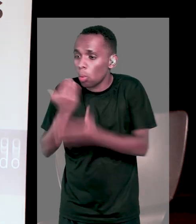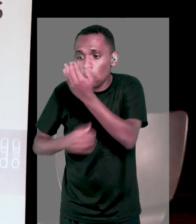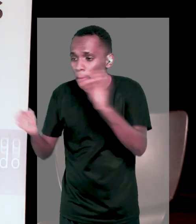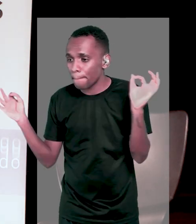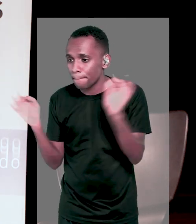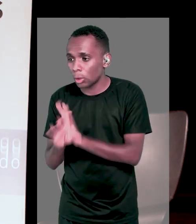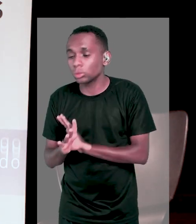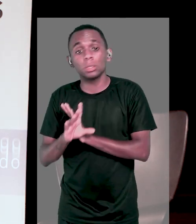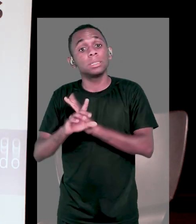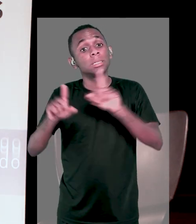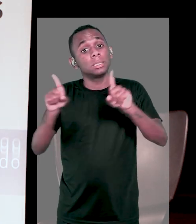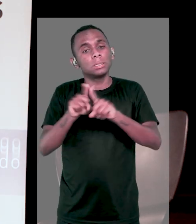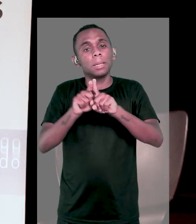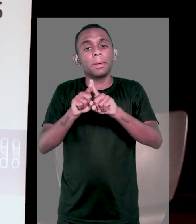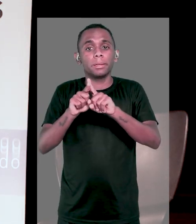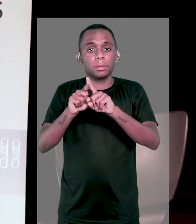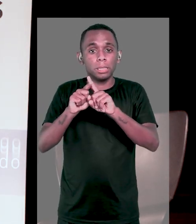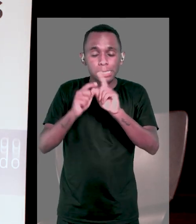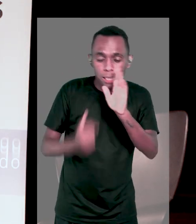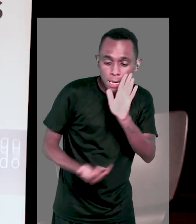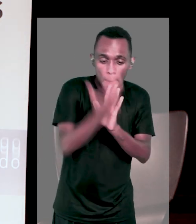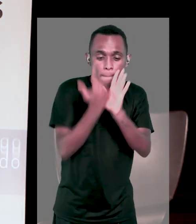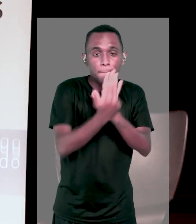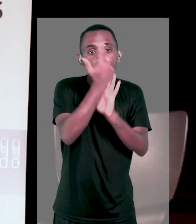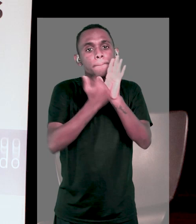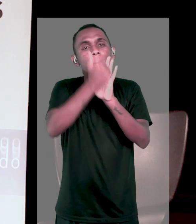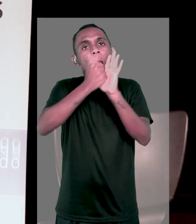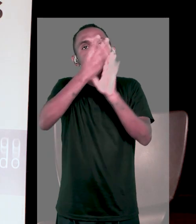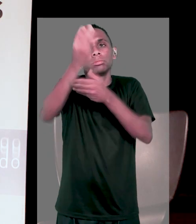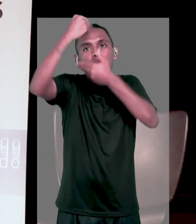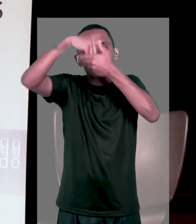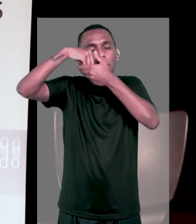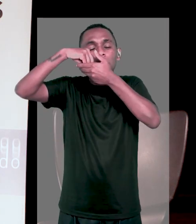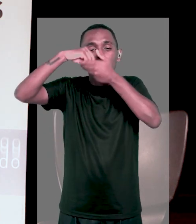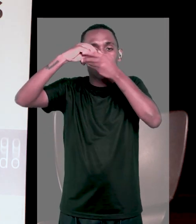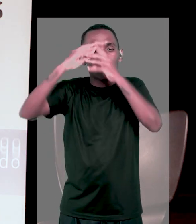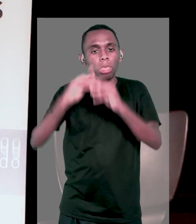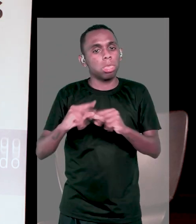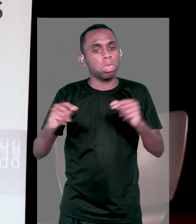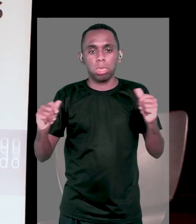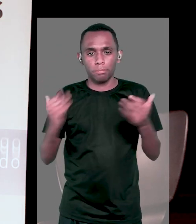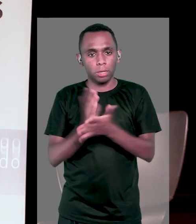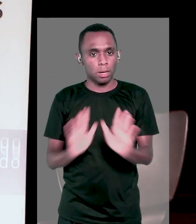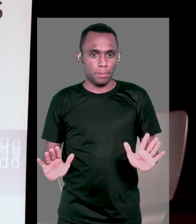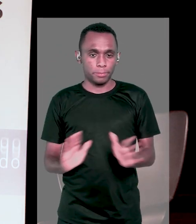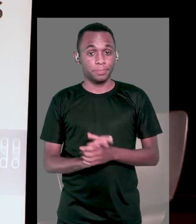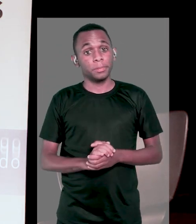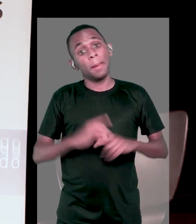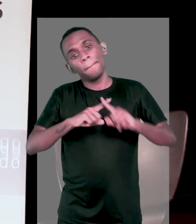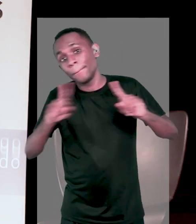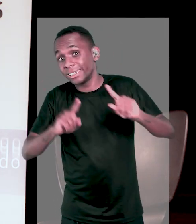faz renascer o desejo a resposta regenera a demanda a posse